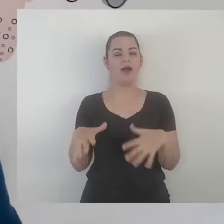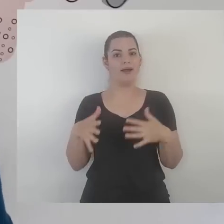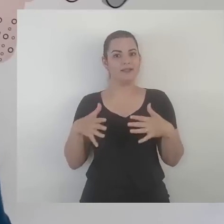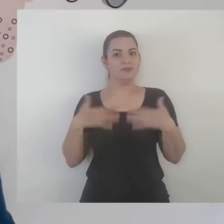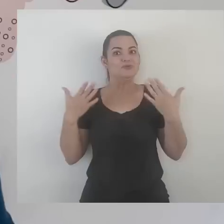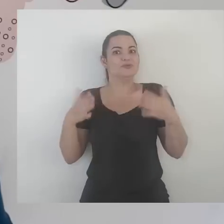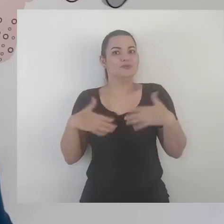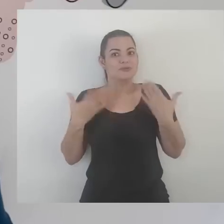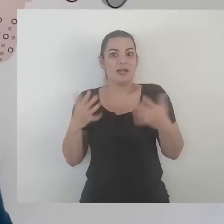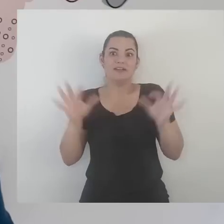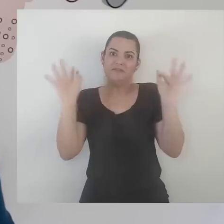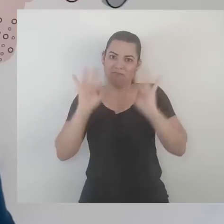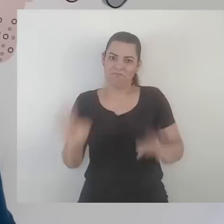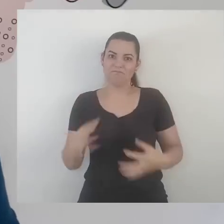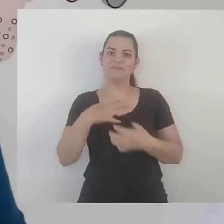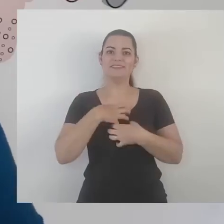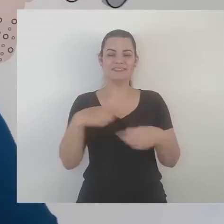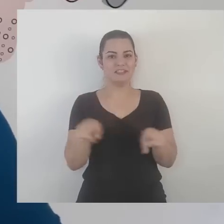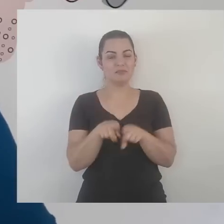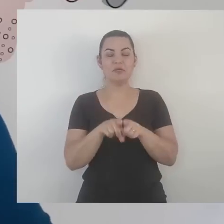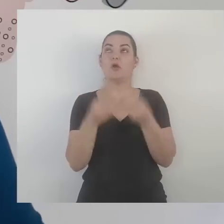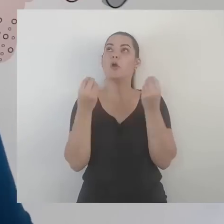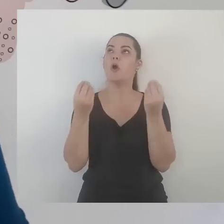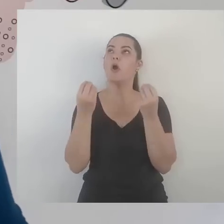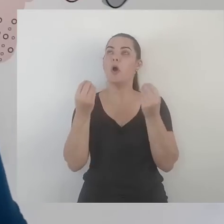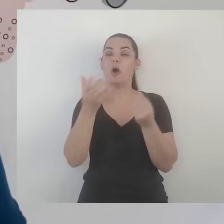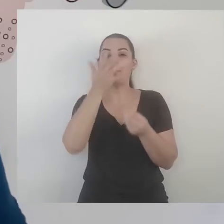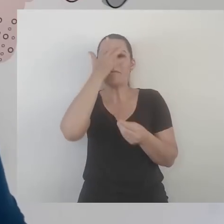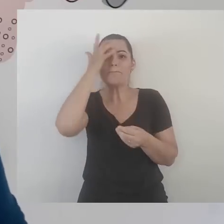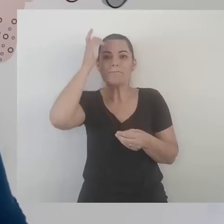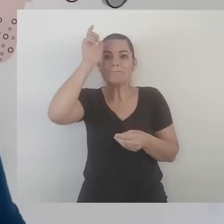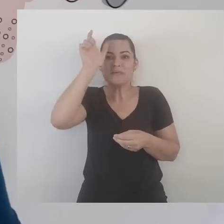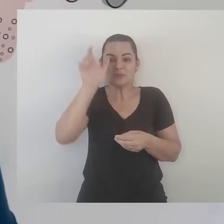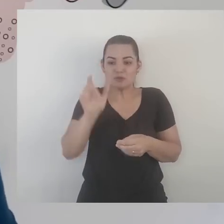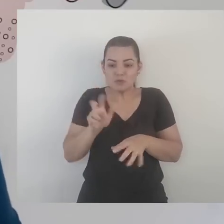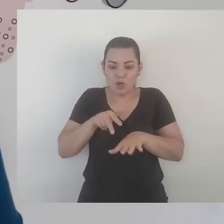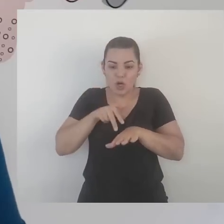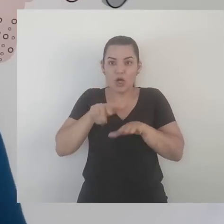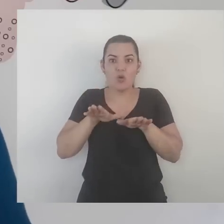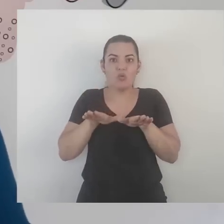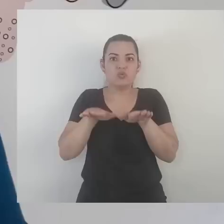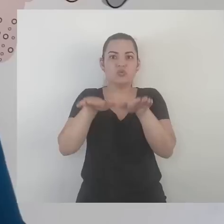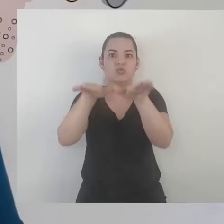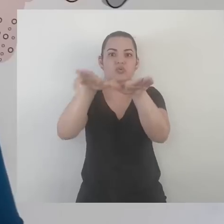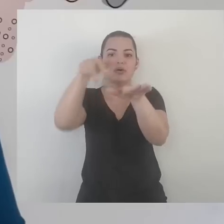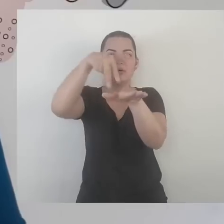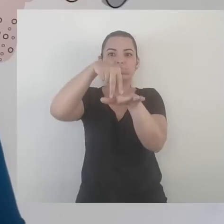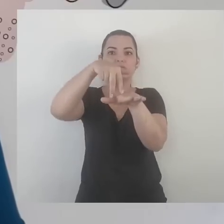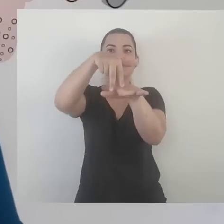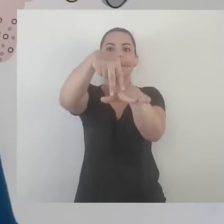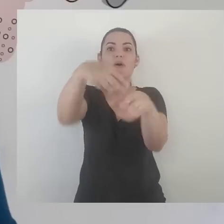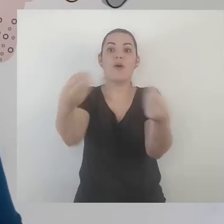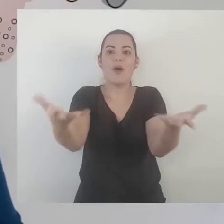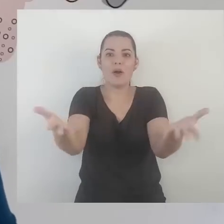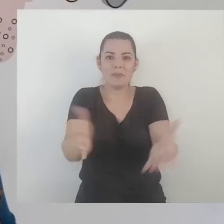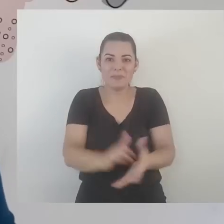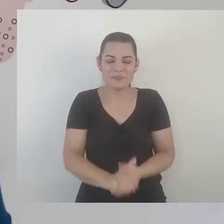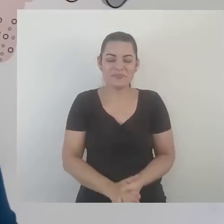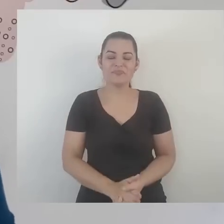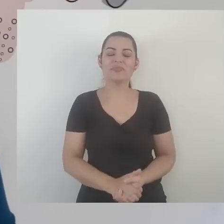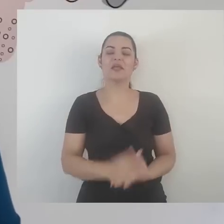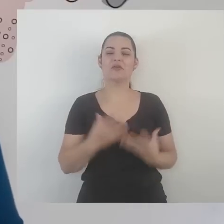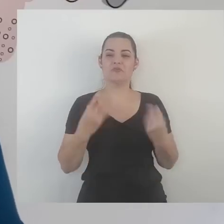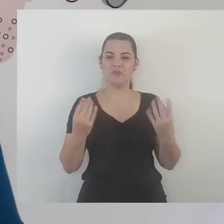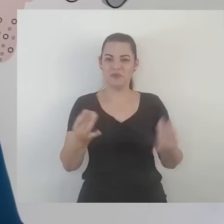possível aquela criação? Então, toda a plateia ali festejou muito essa grande invenção que